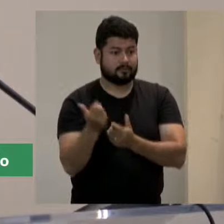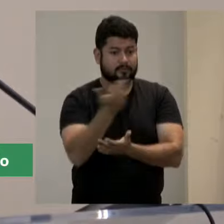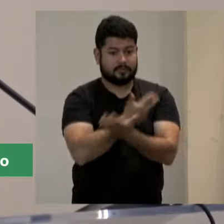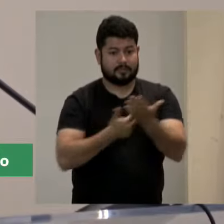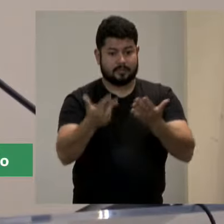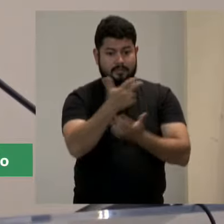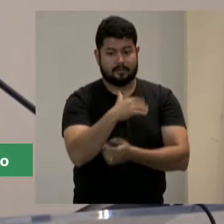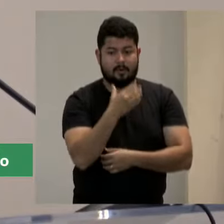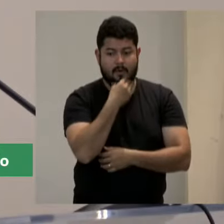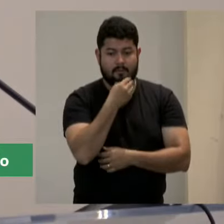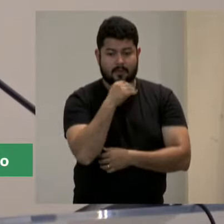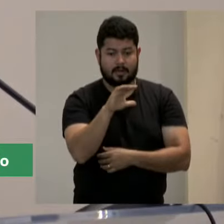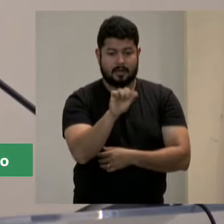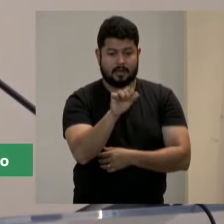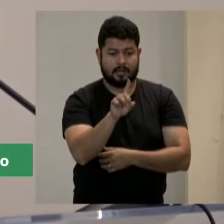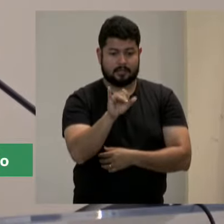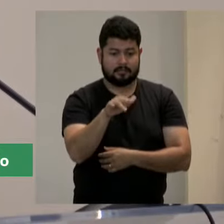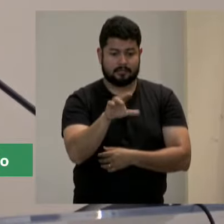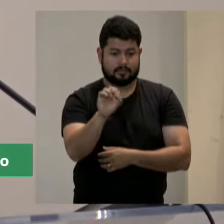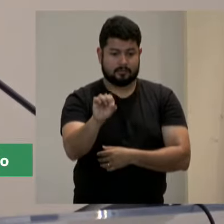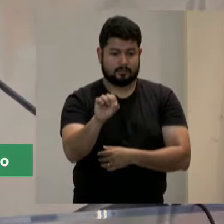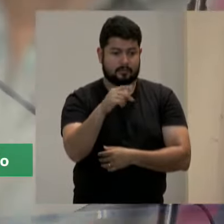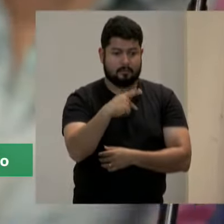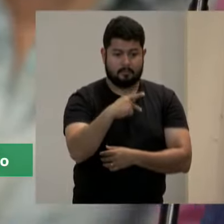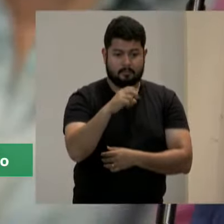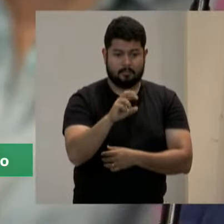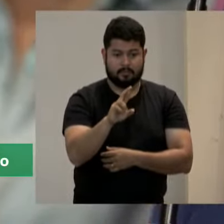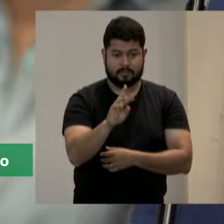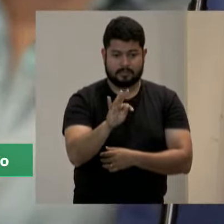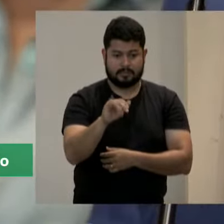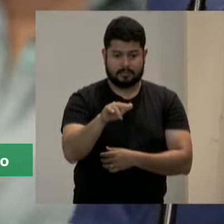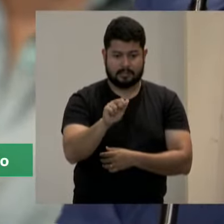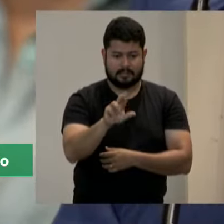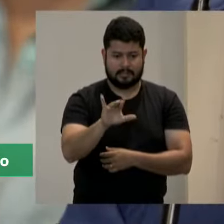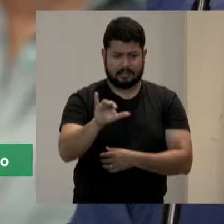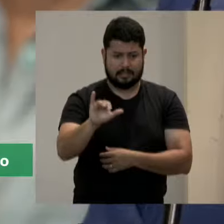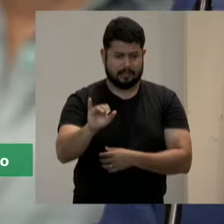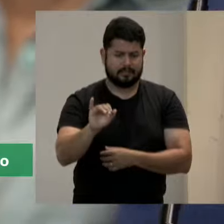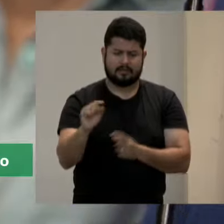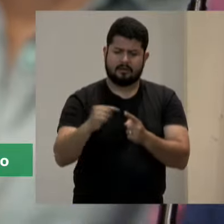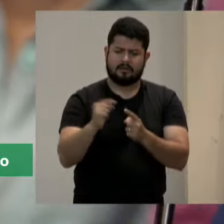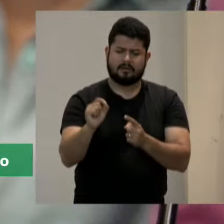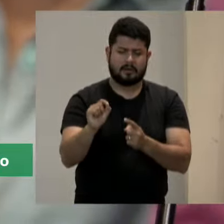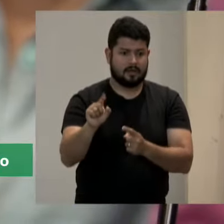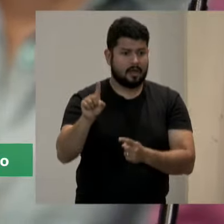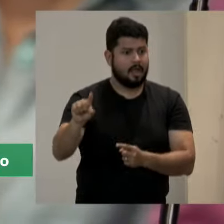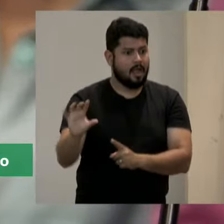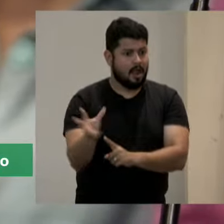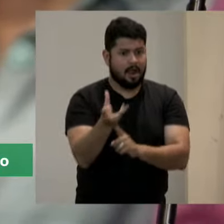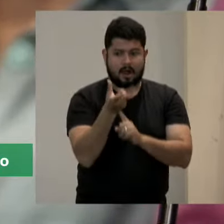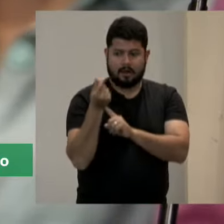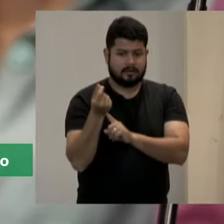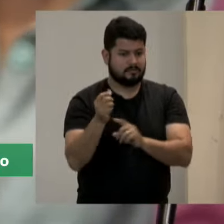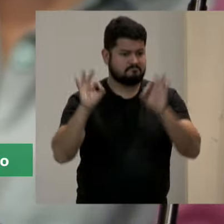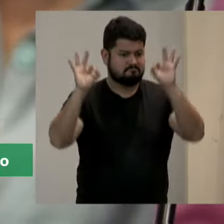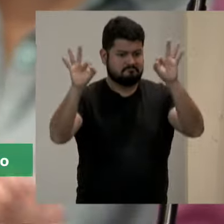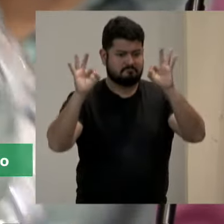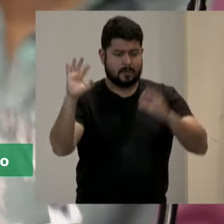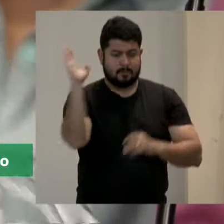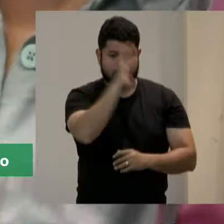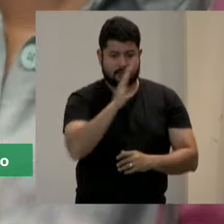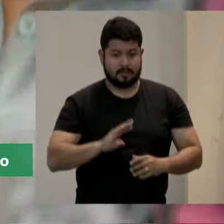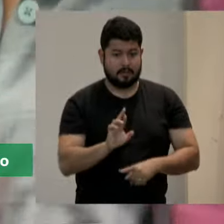Portinari. Cândido Portinari foi um dos grandes artistas brasileiros que representou mais do que ninguém, não